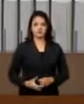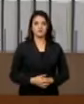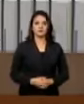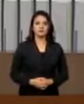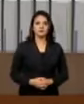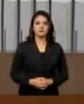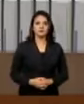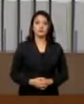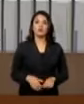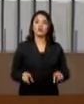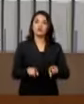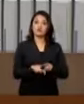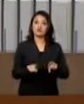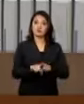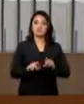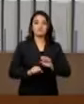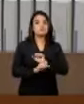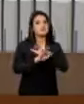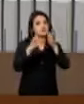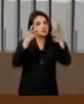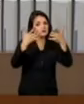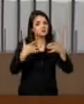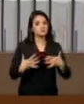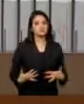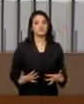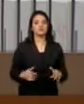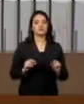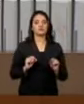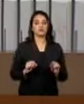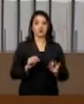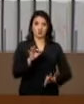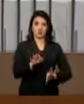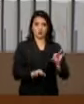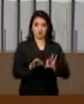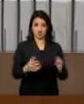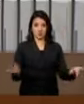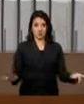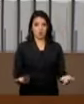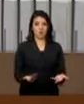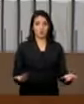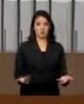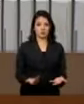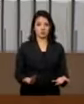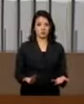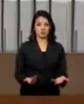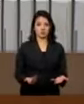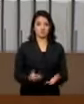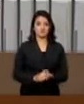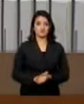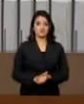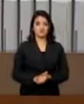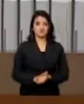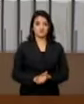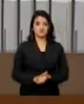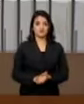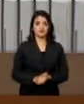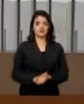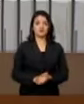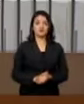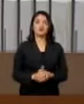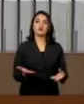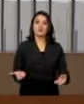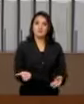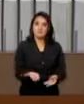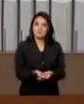Que fique bem claro que esse julgamento, que as presentes ações e o